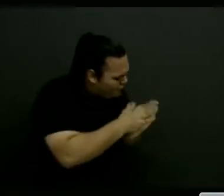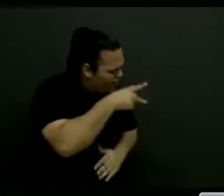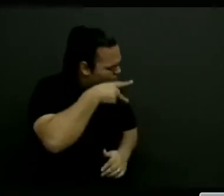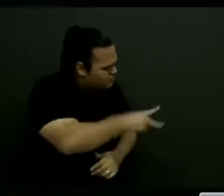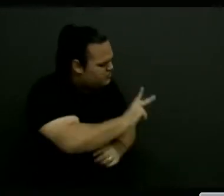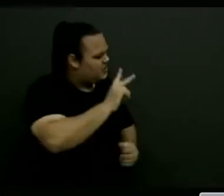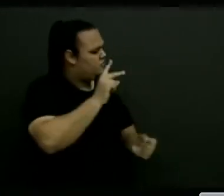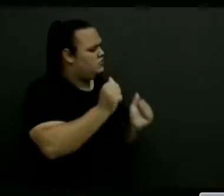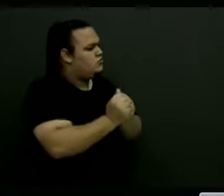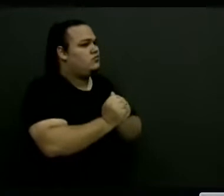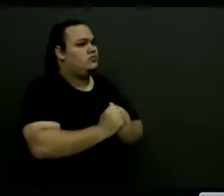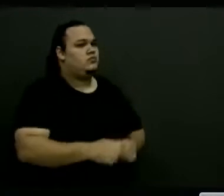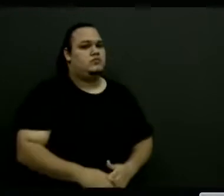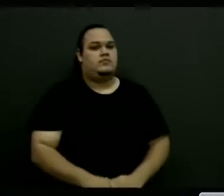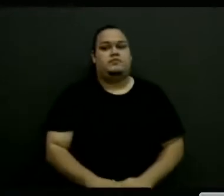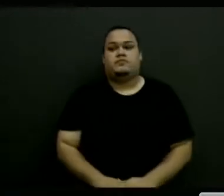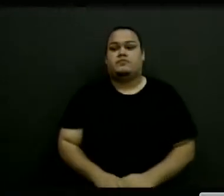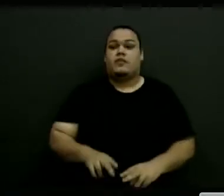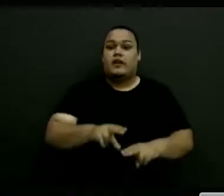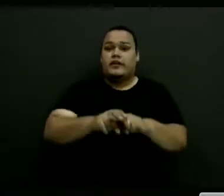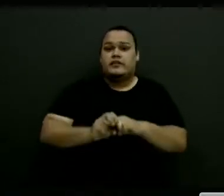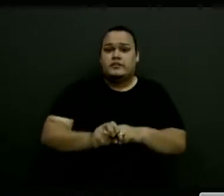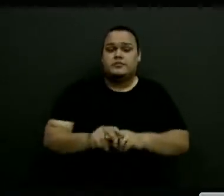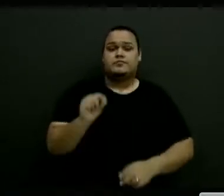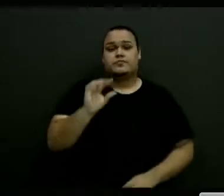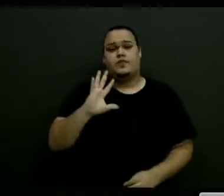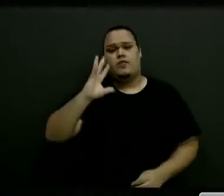e quando o sol se punha,